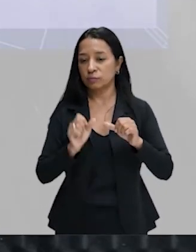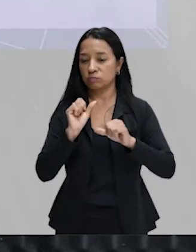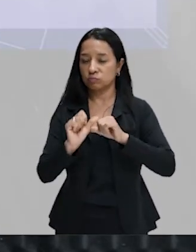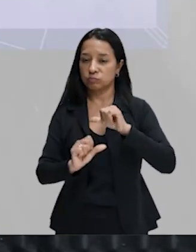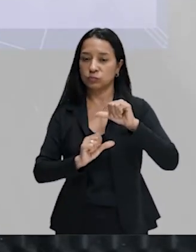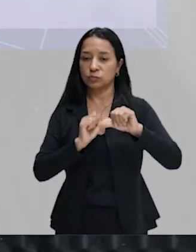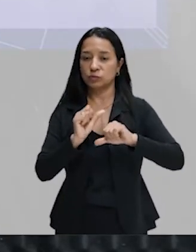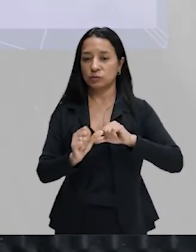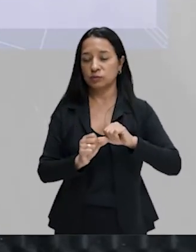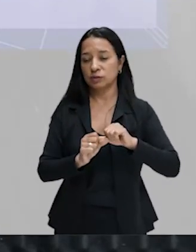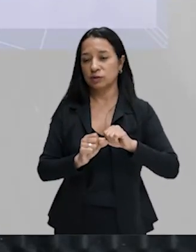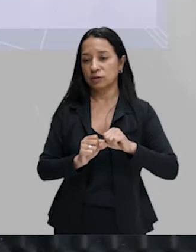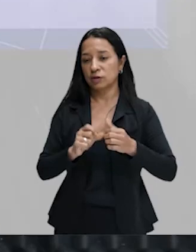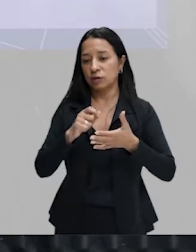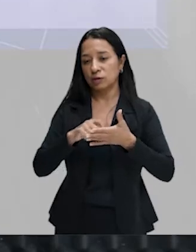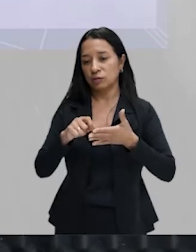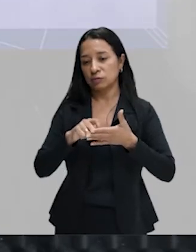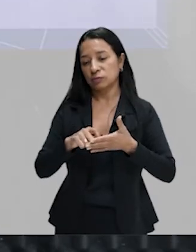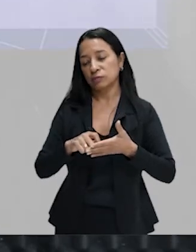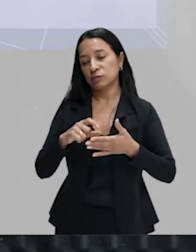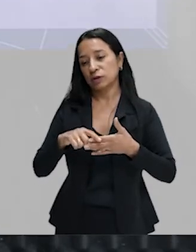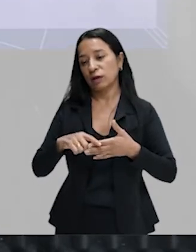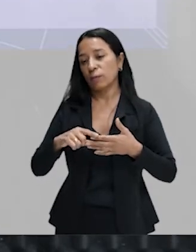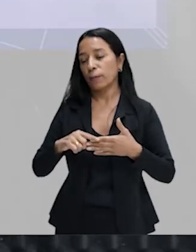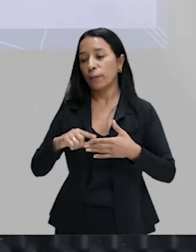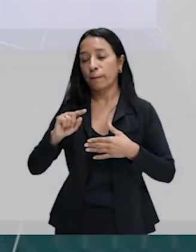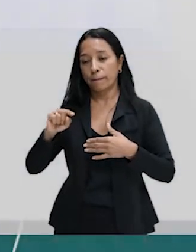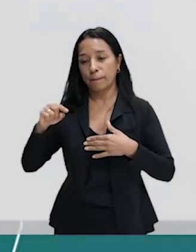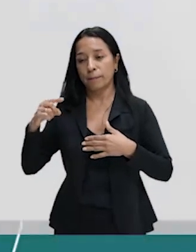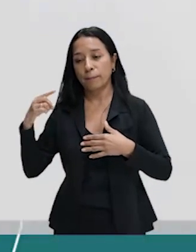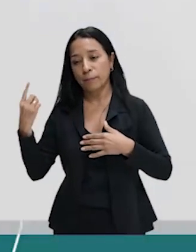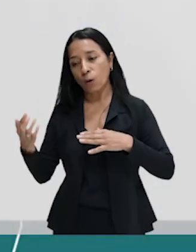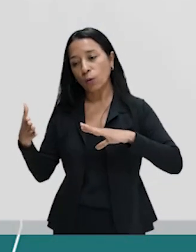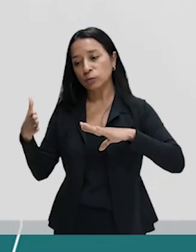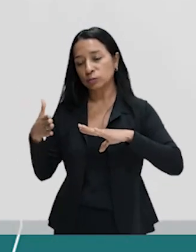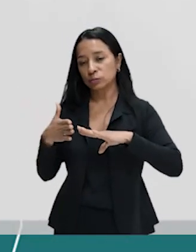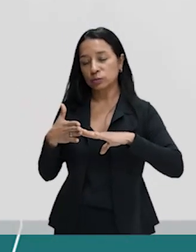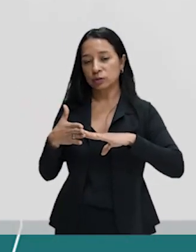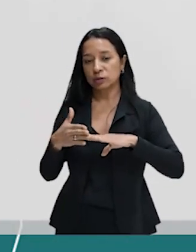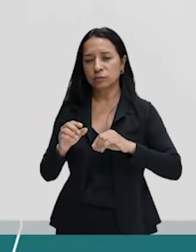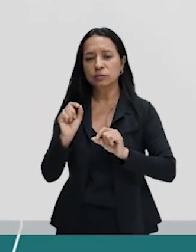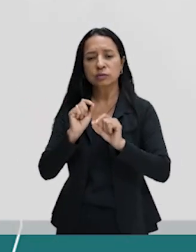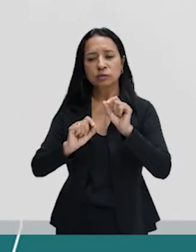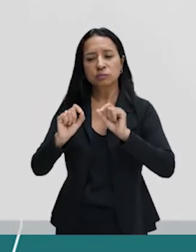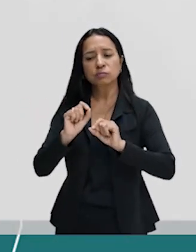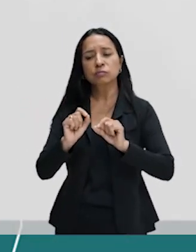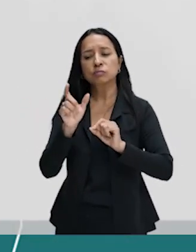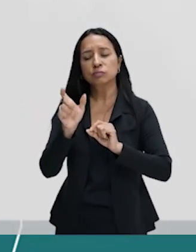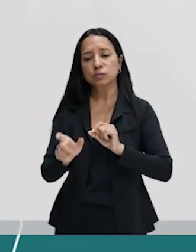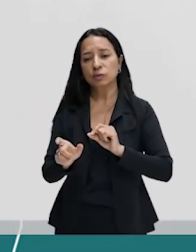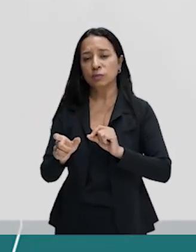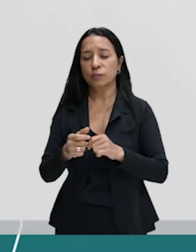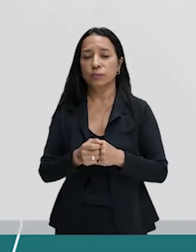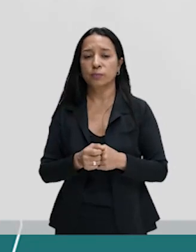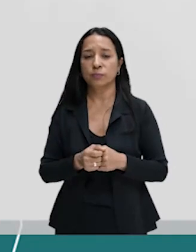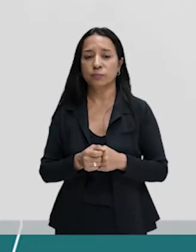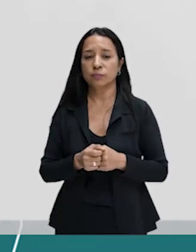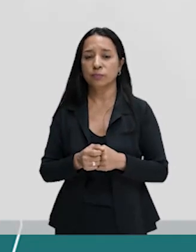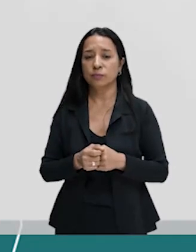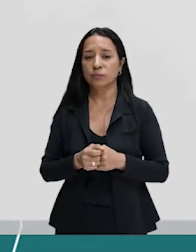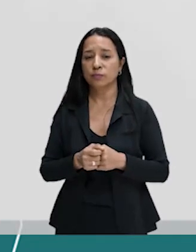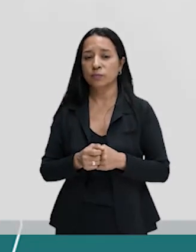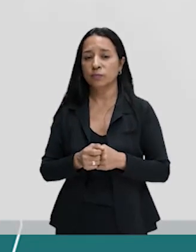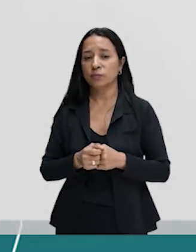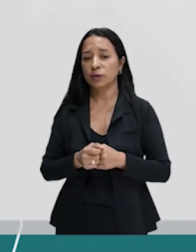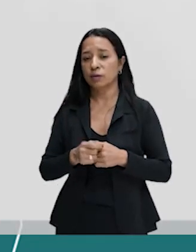consideram pós-modernos, pós-modernistas. Quem são eles? Quem são eles? João Cabral de Melo Neto,